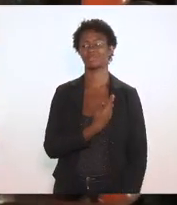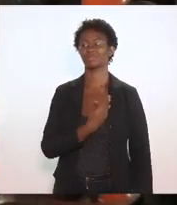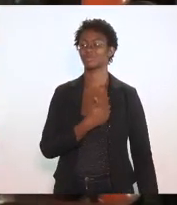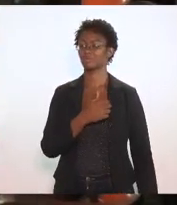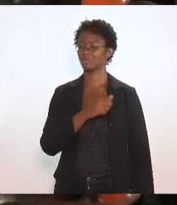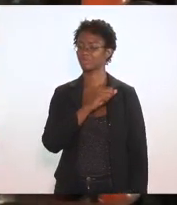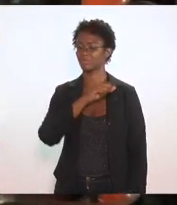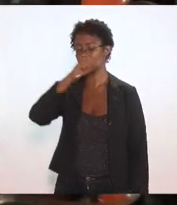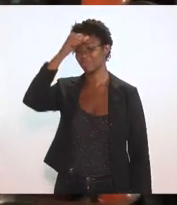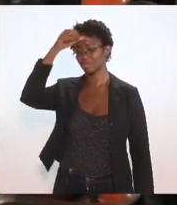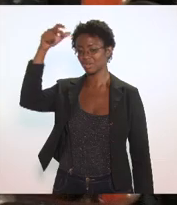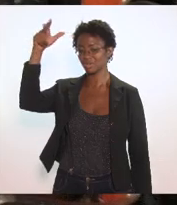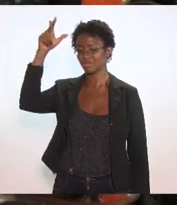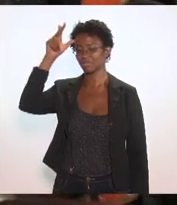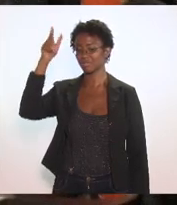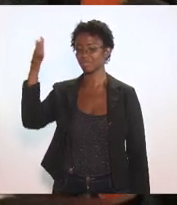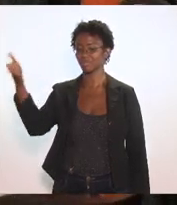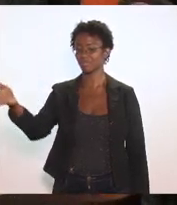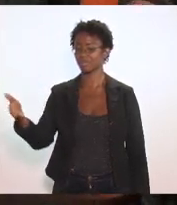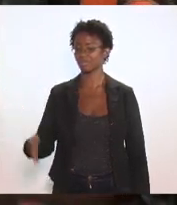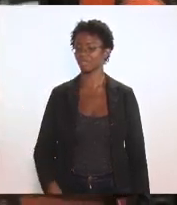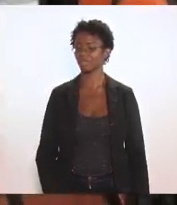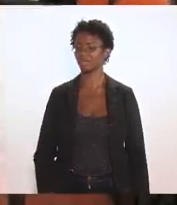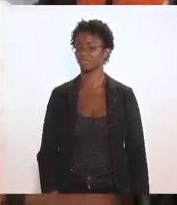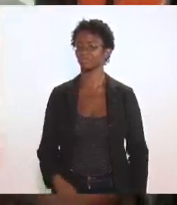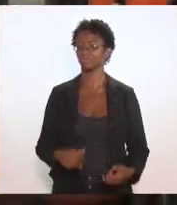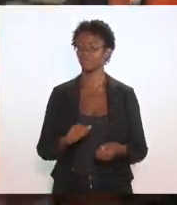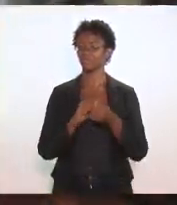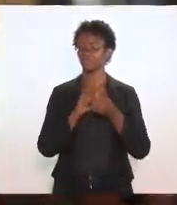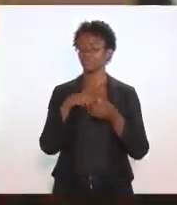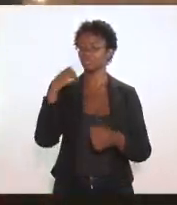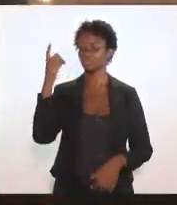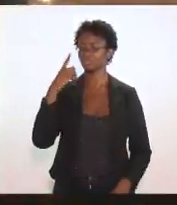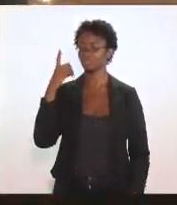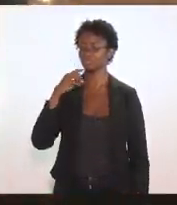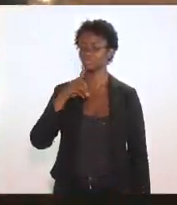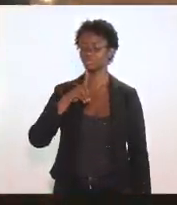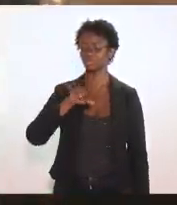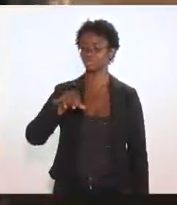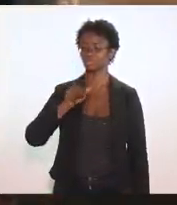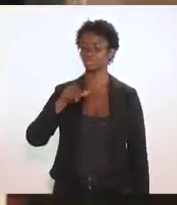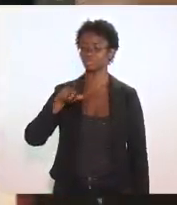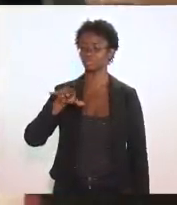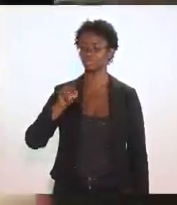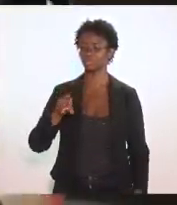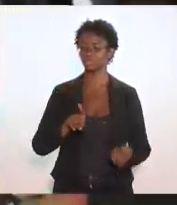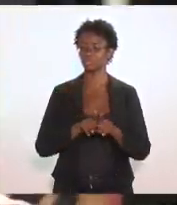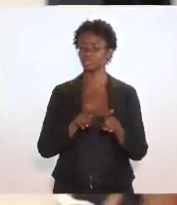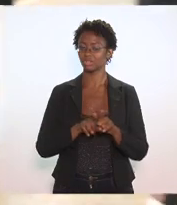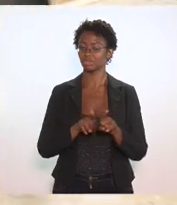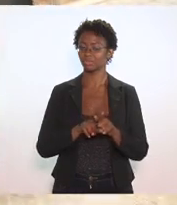José Bonifácio, acompanhado do deputado Jânio Mendes, que foi deputado conosco aqui também.